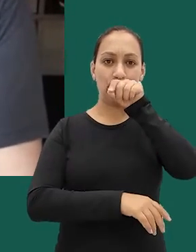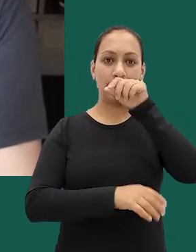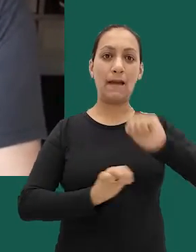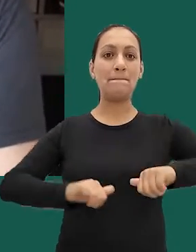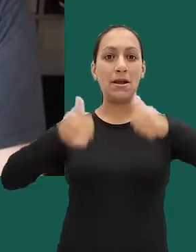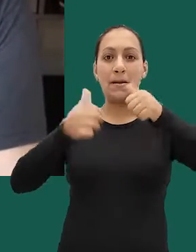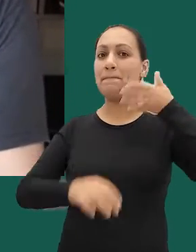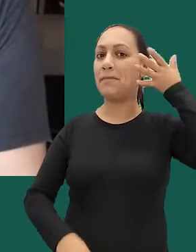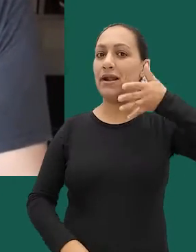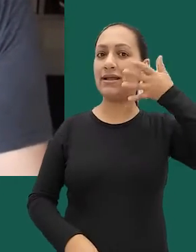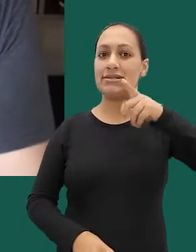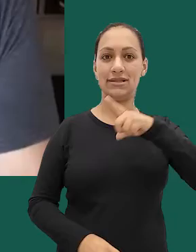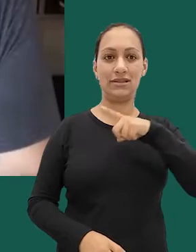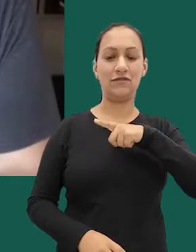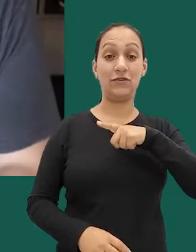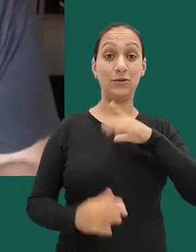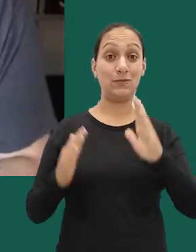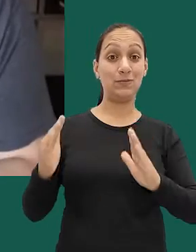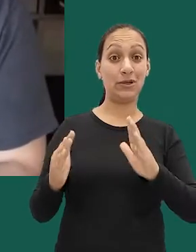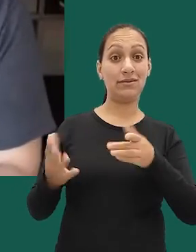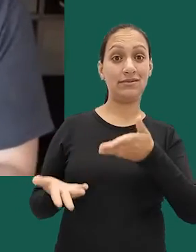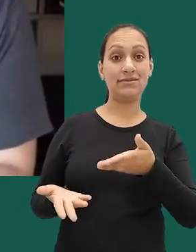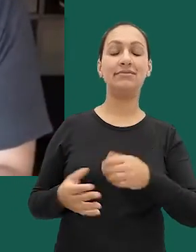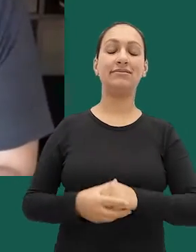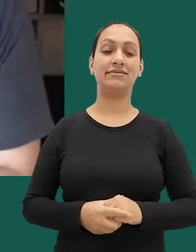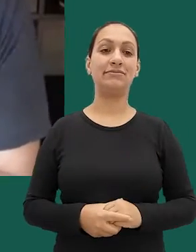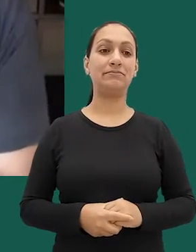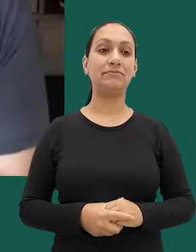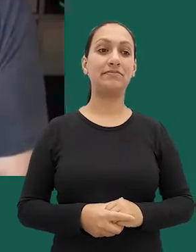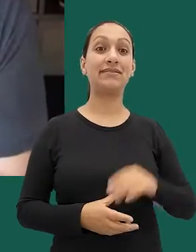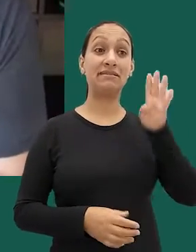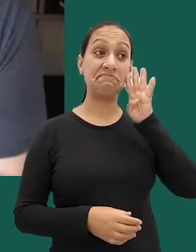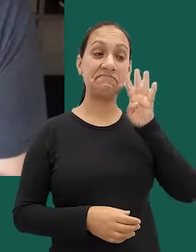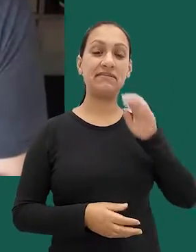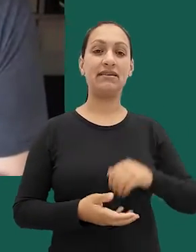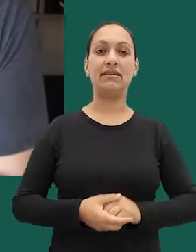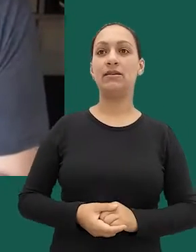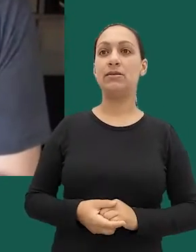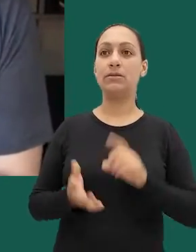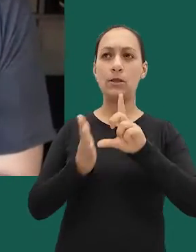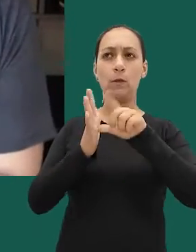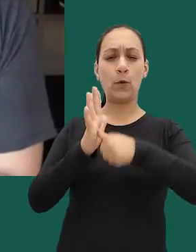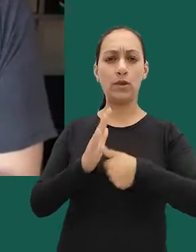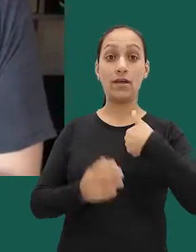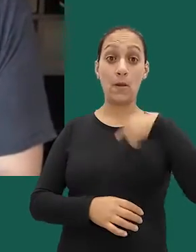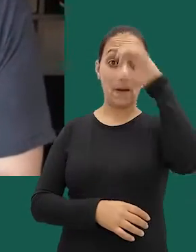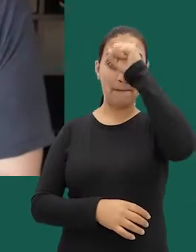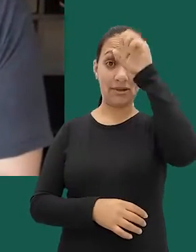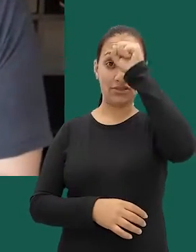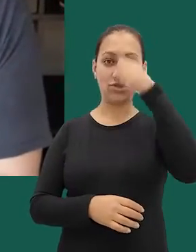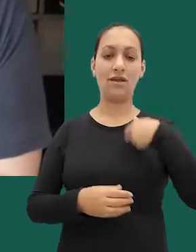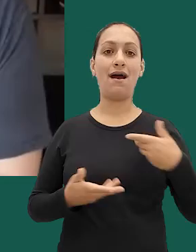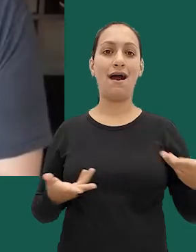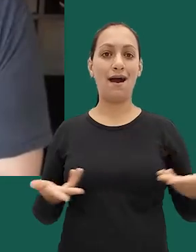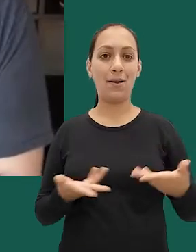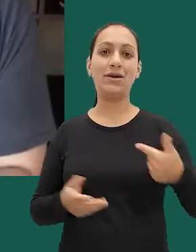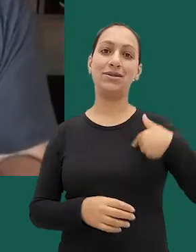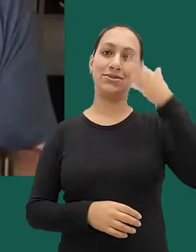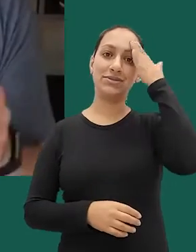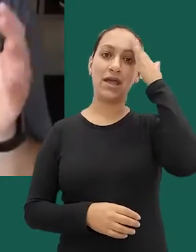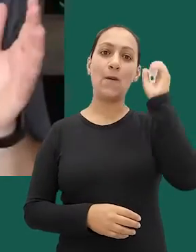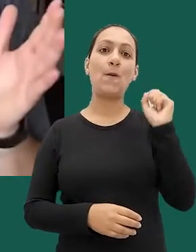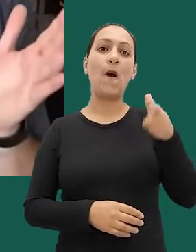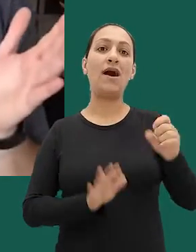de um evento específico. Que legal. Depois que eu aprendi, agora eu sei qual que é a minha identidade